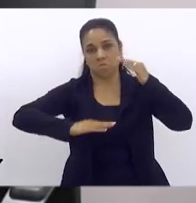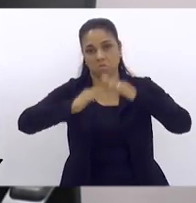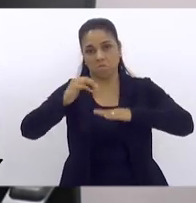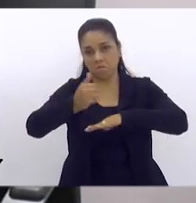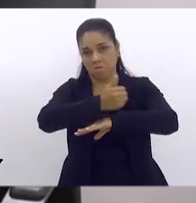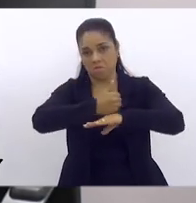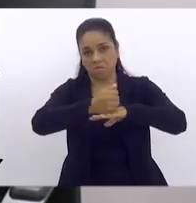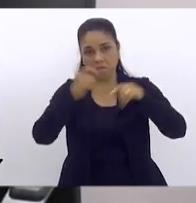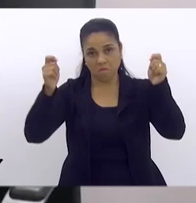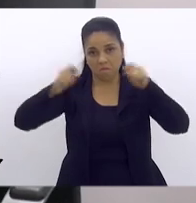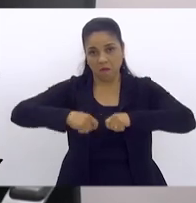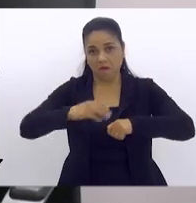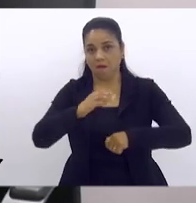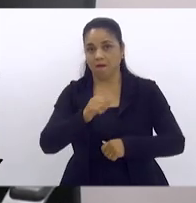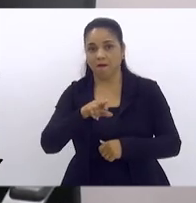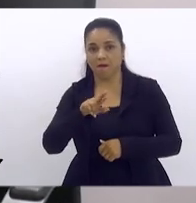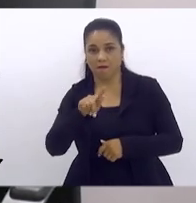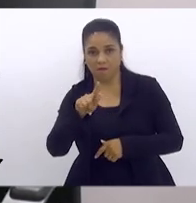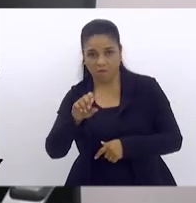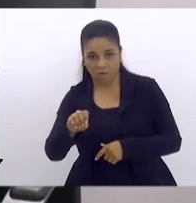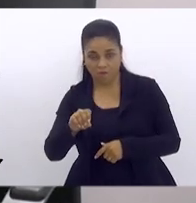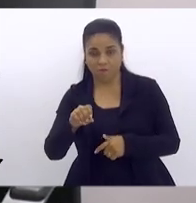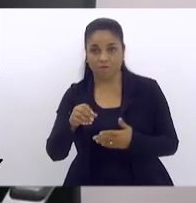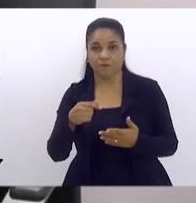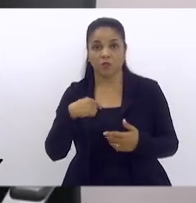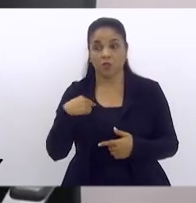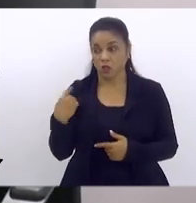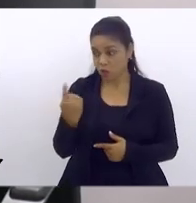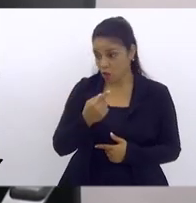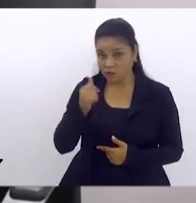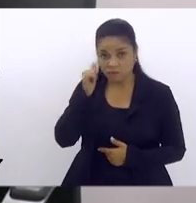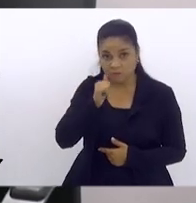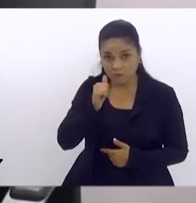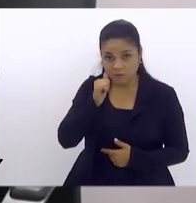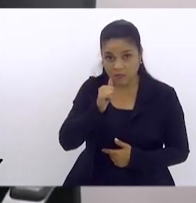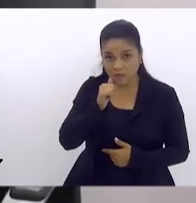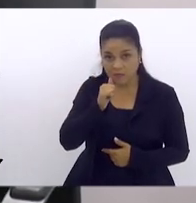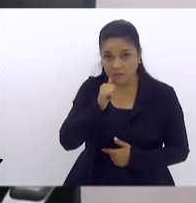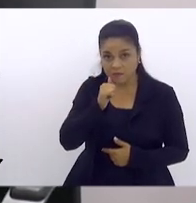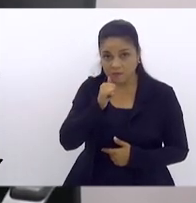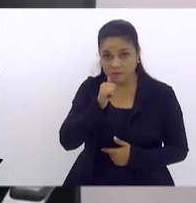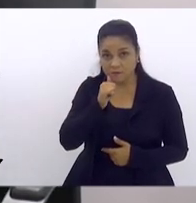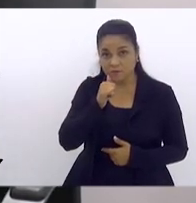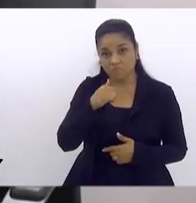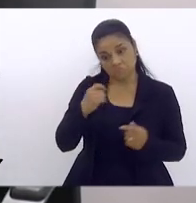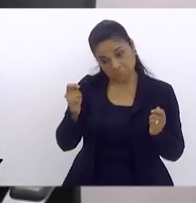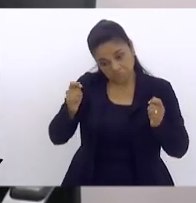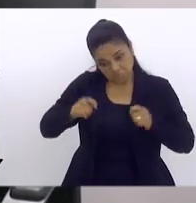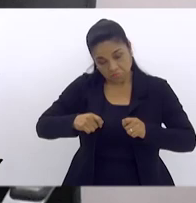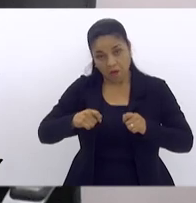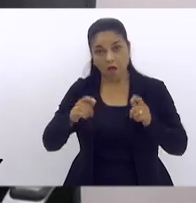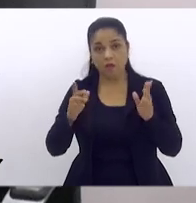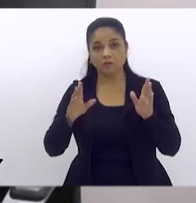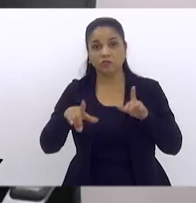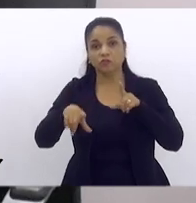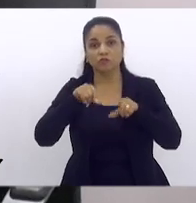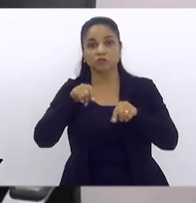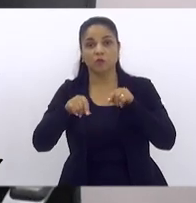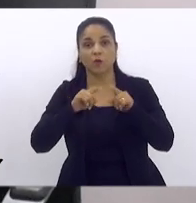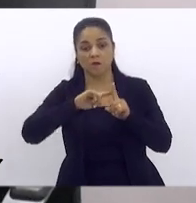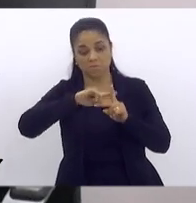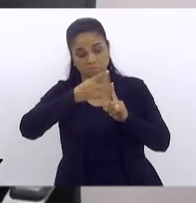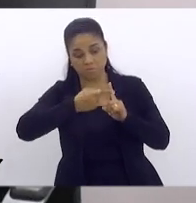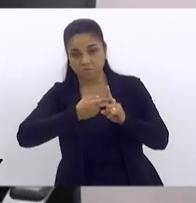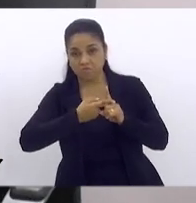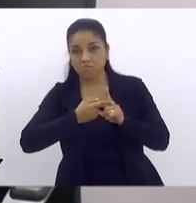sentido mas eu consigo mas é nosso Nós somos mulheres Sim somos predispos da cerimônia é uma escolha Nossa só que a partir do momento